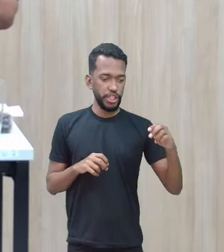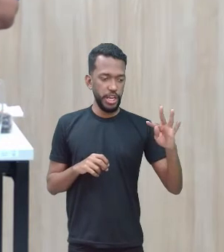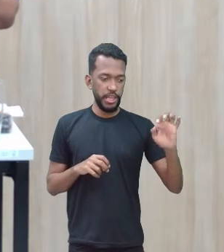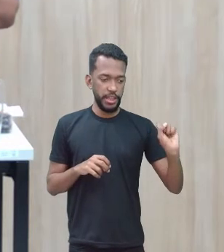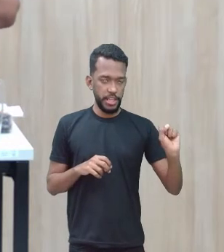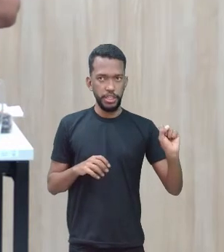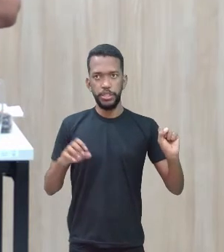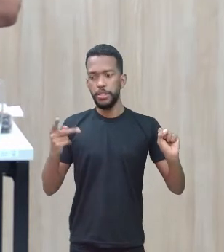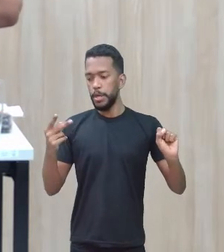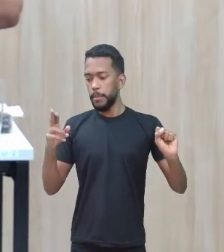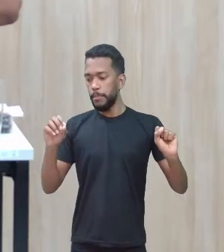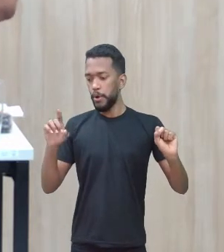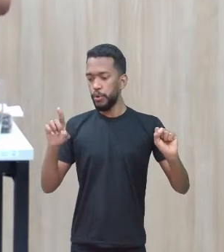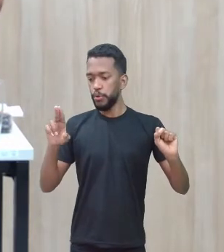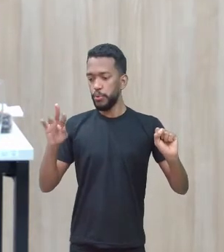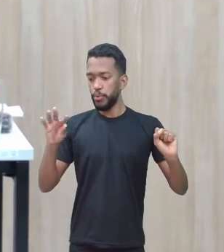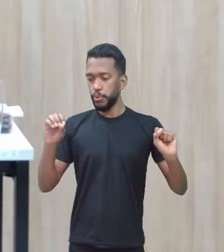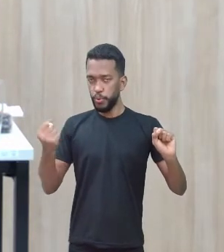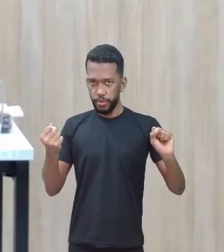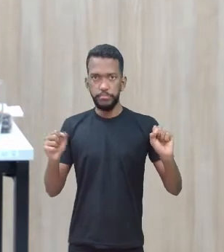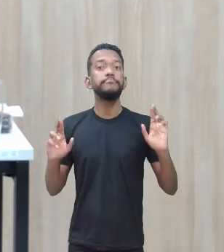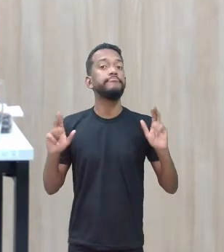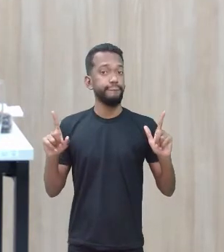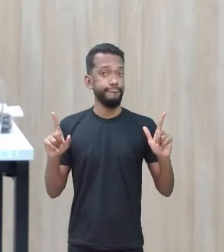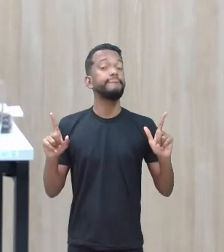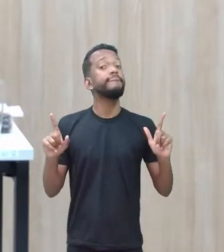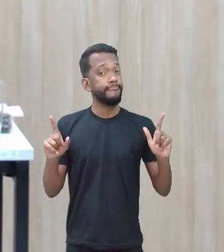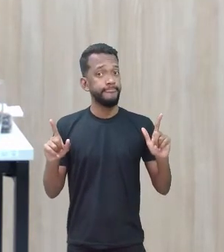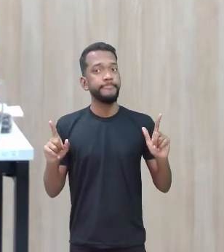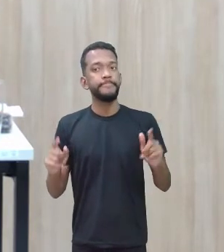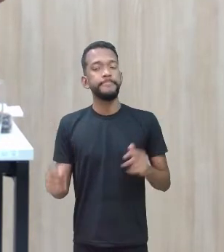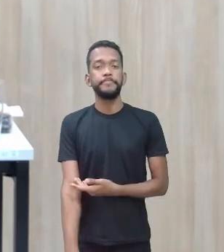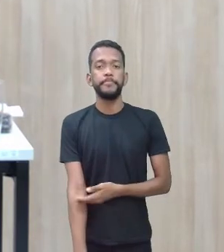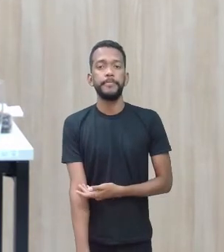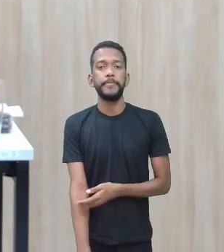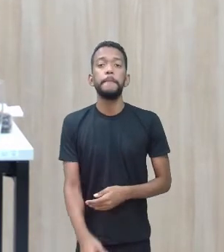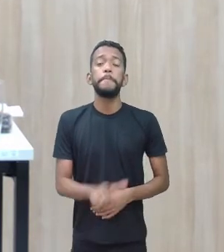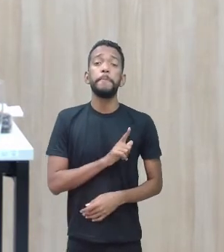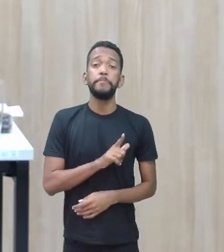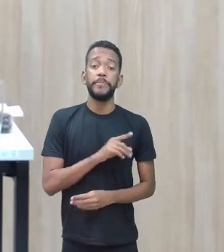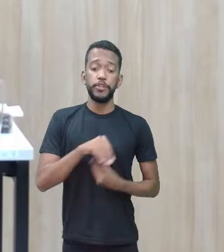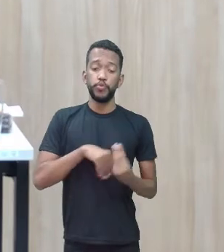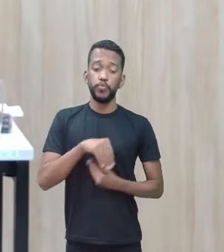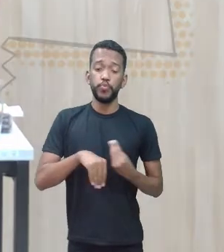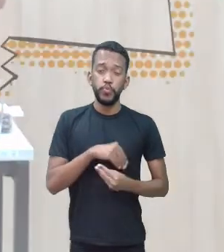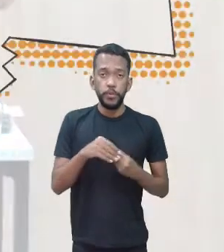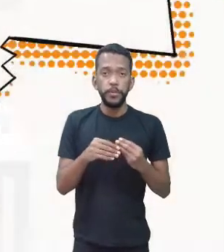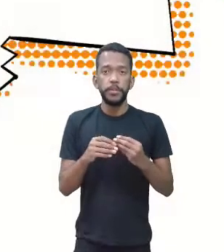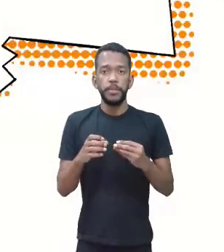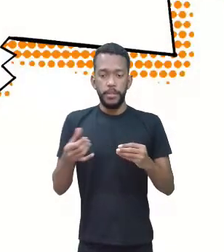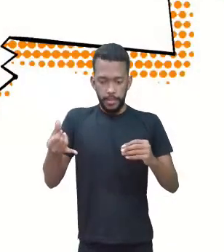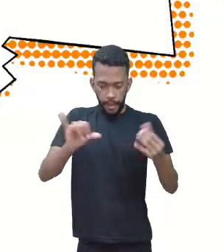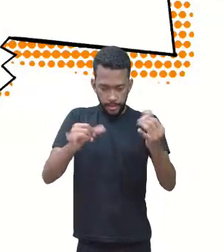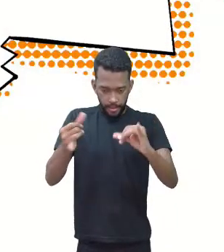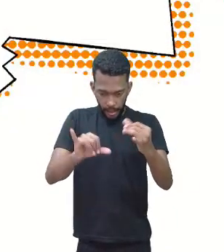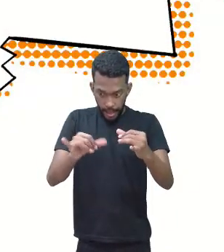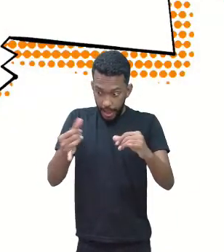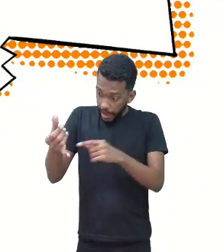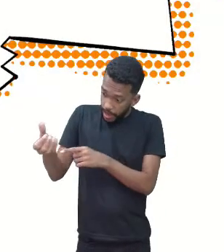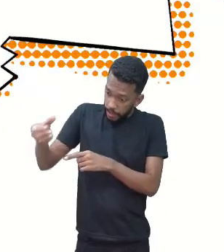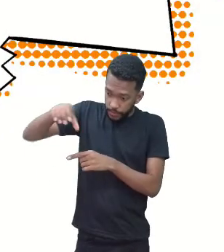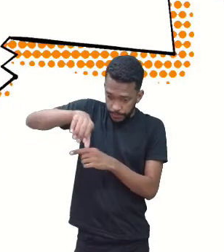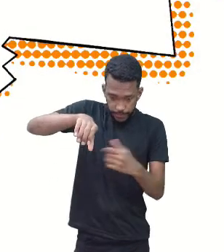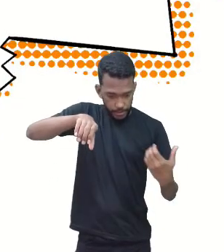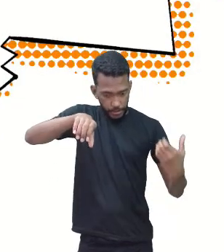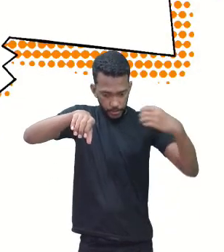antes. Nós temos as substâncias e essas substâncias se misturam e formam novas substâncias. Ou